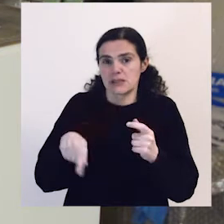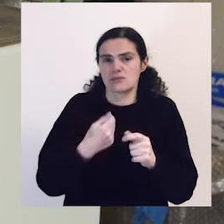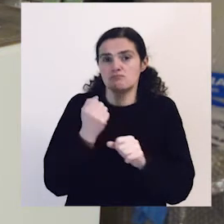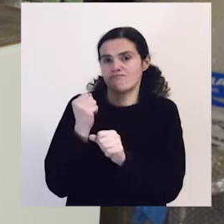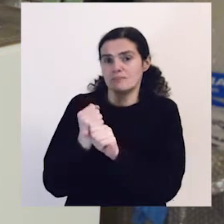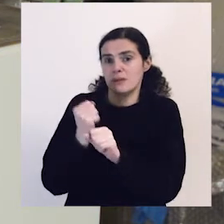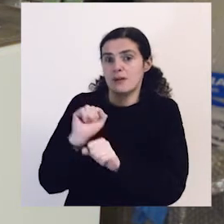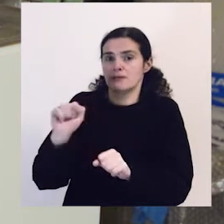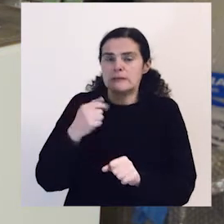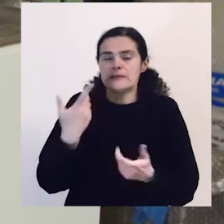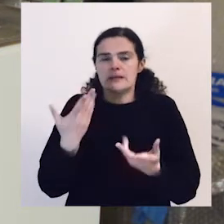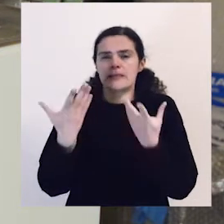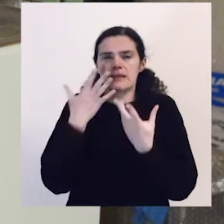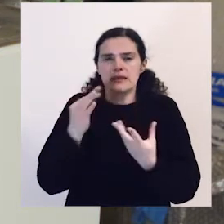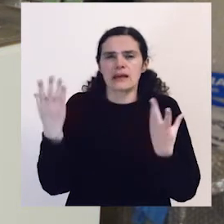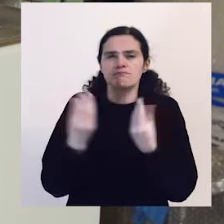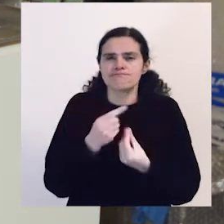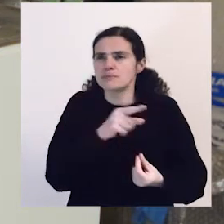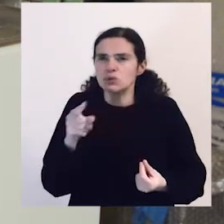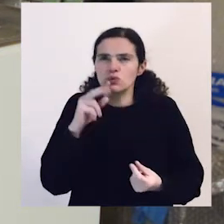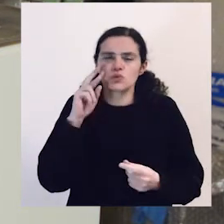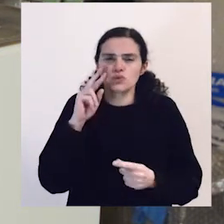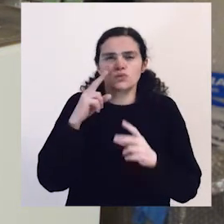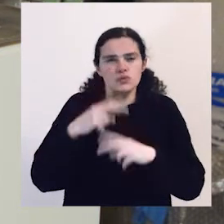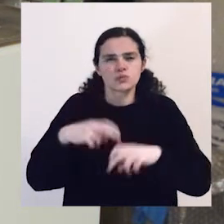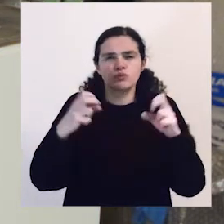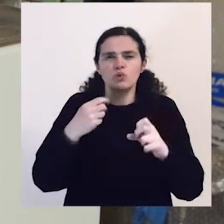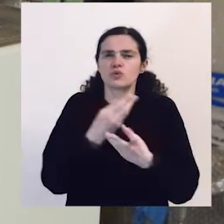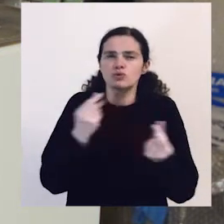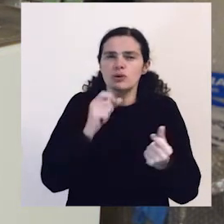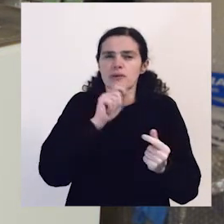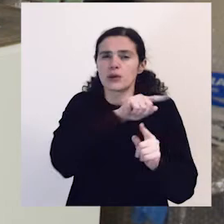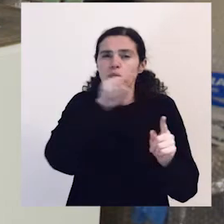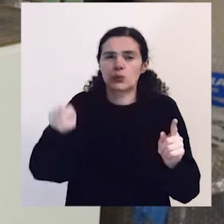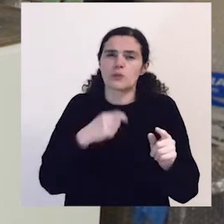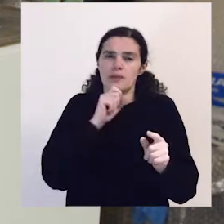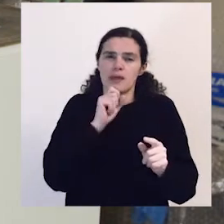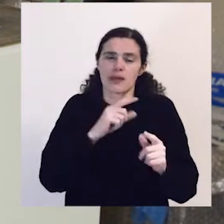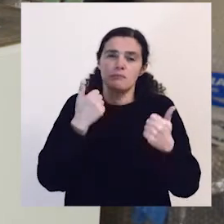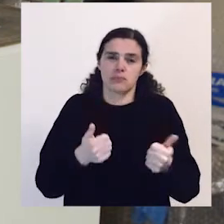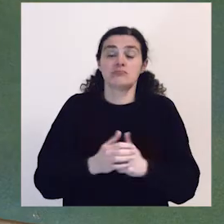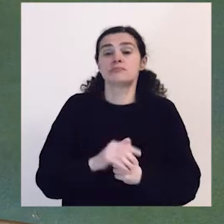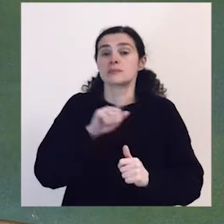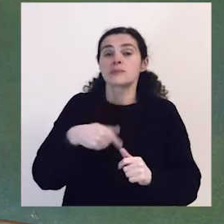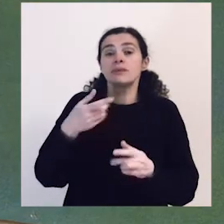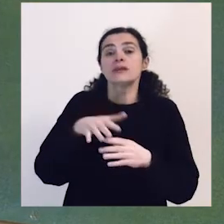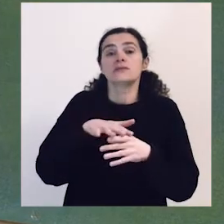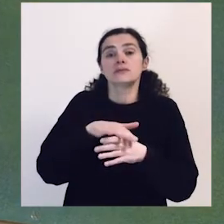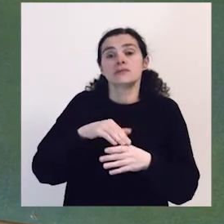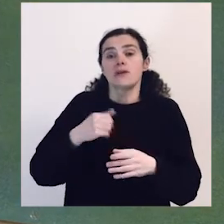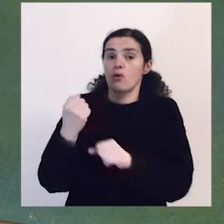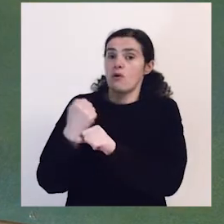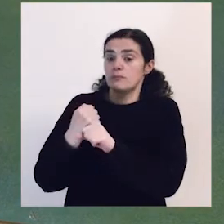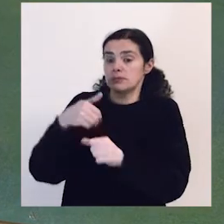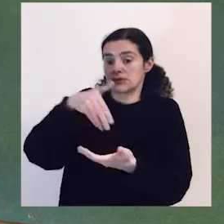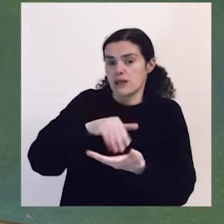estão a juntar para tentar encontrar uma solução que sirva a todas as partes. No caso das obras de